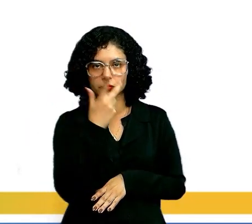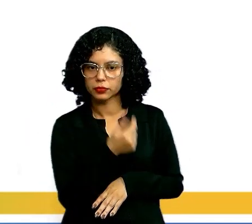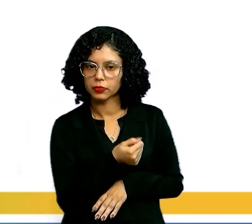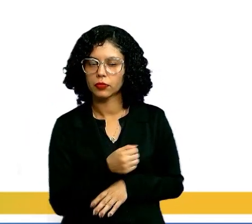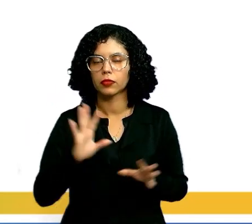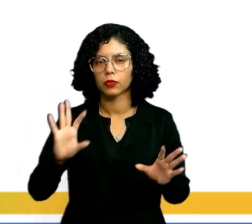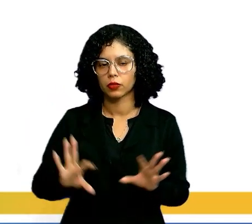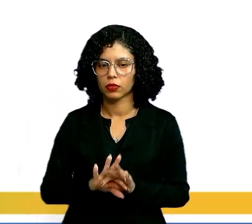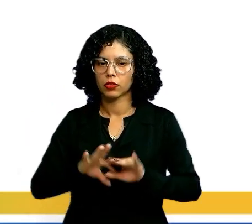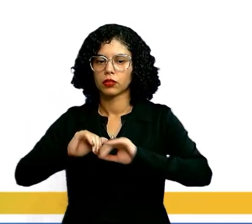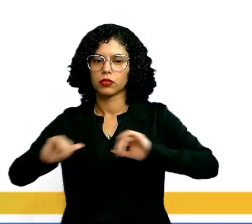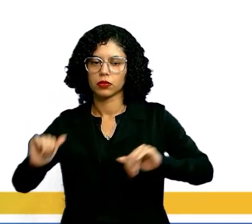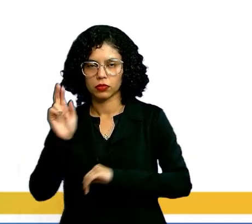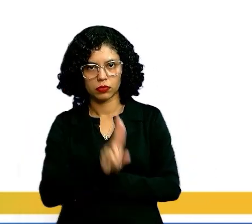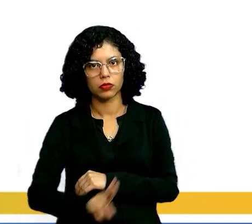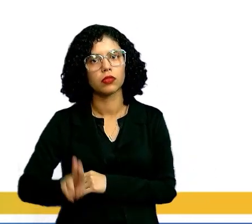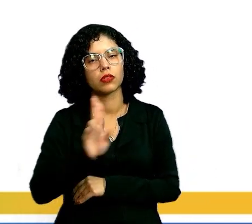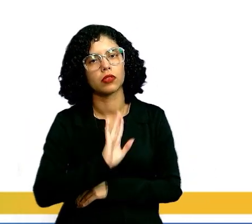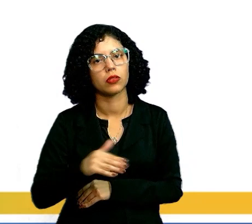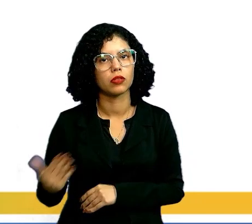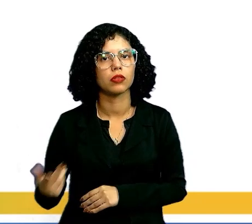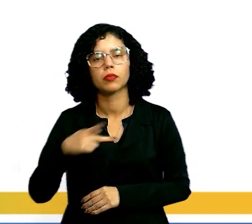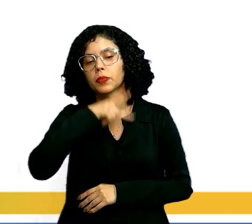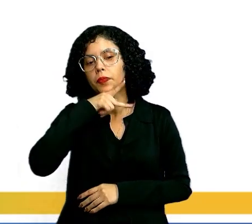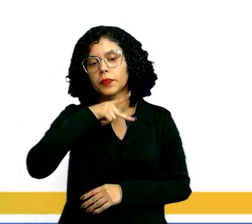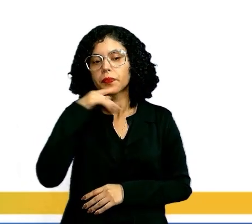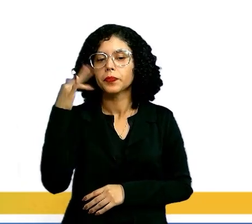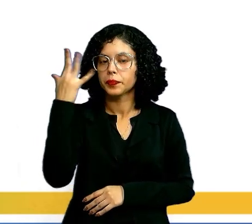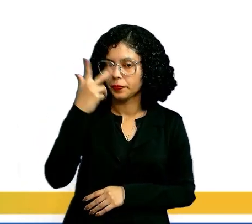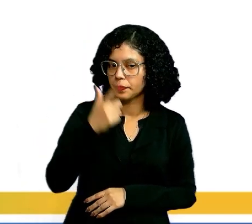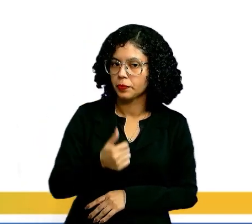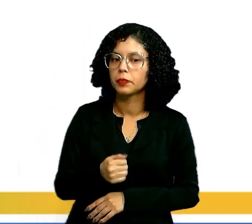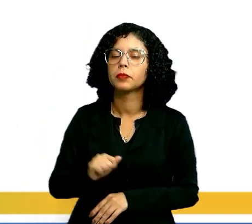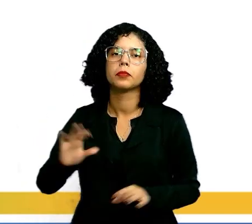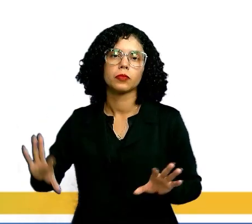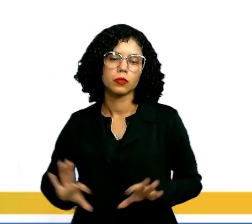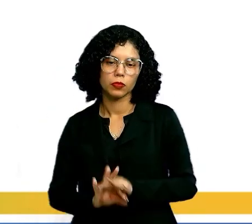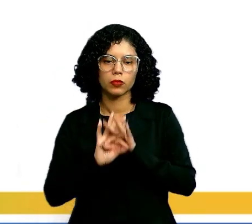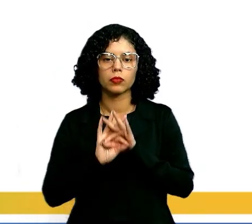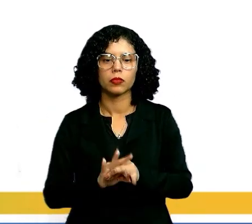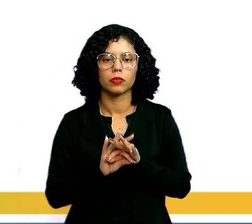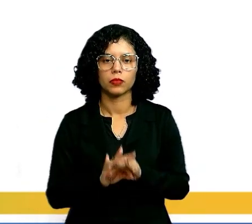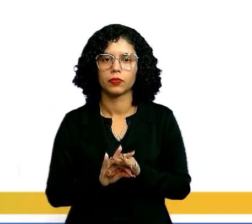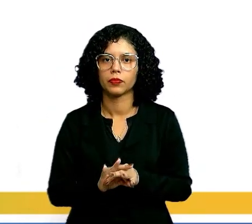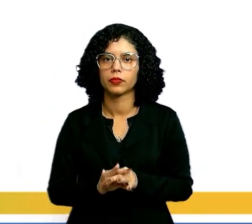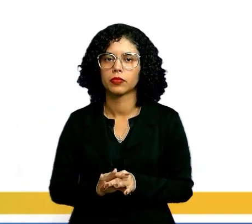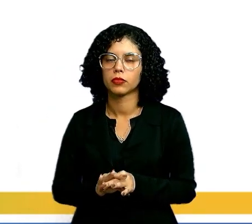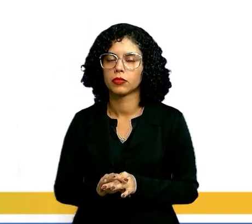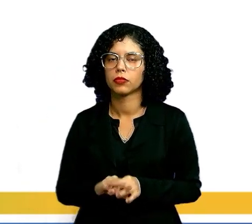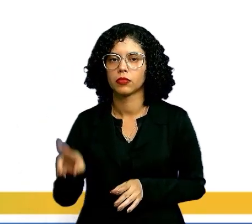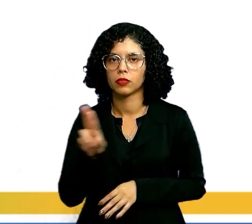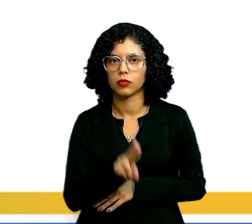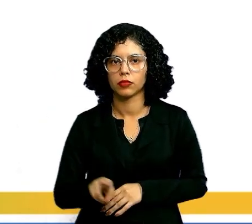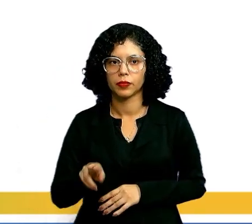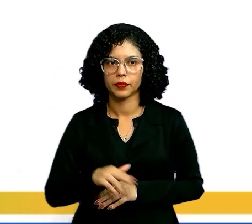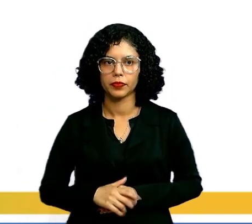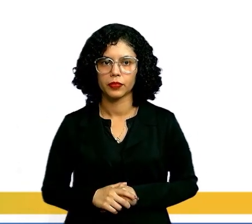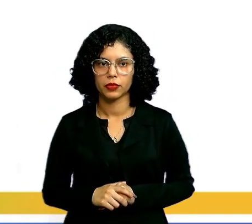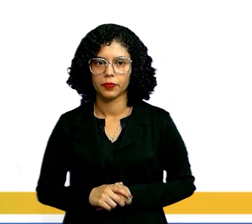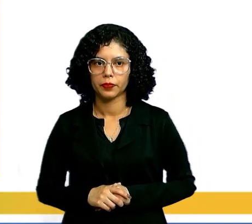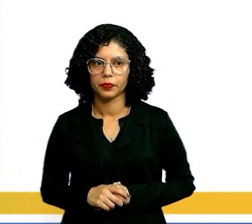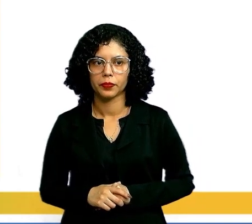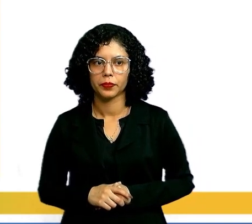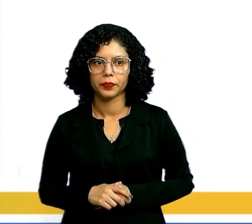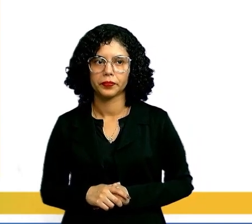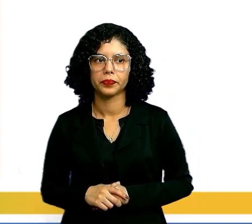desvinculado de utilidade enquanto que para o Platão o belo estava justamente vinculado à utilidade